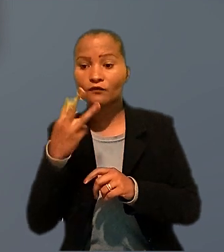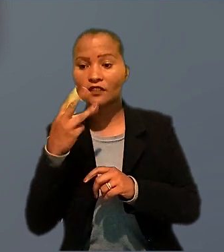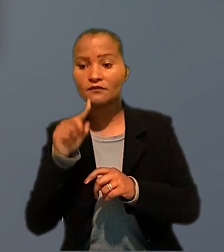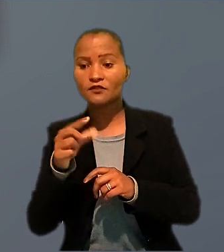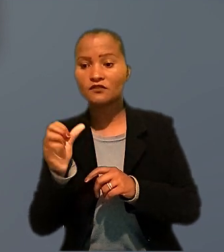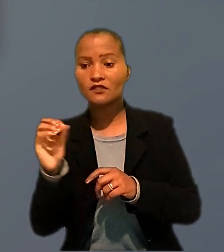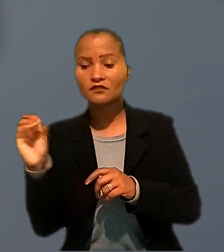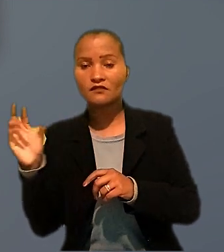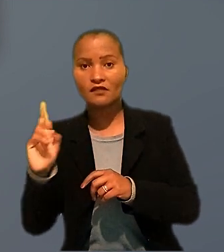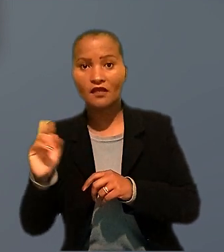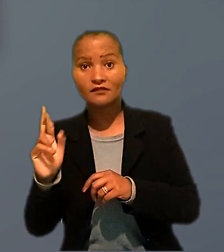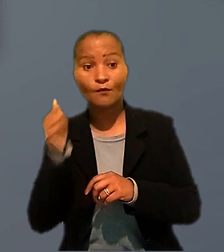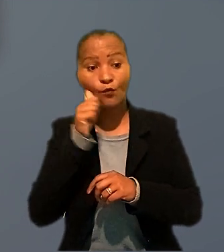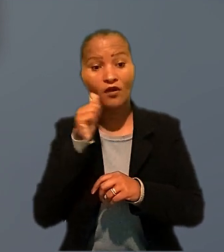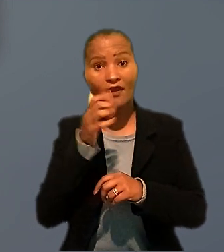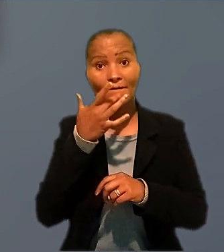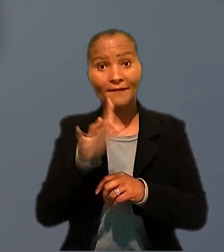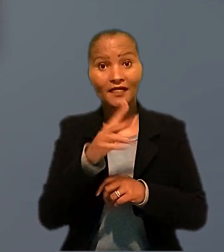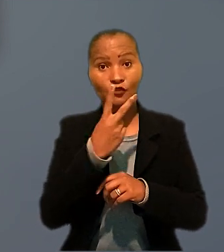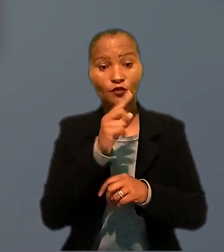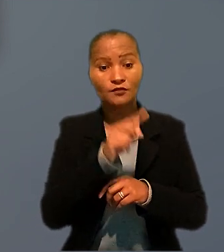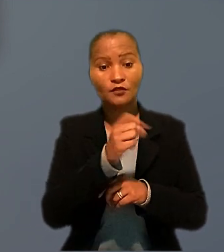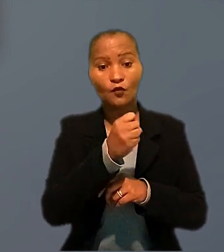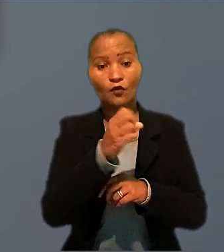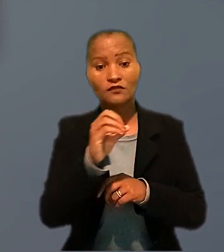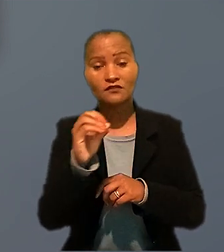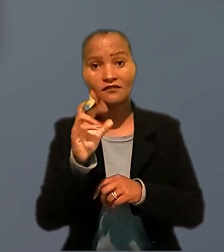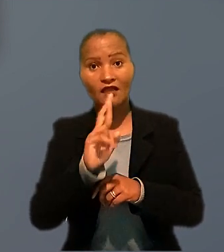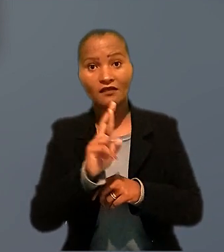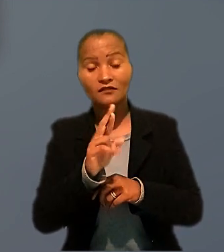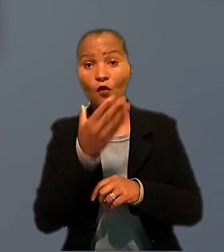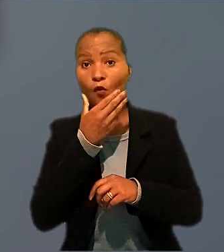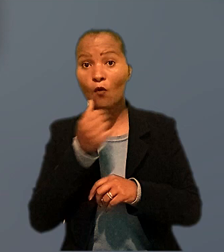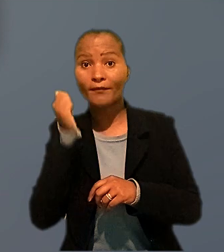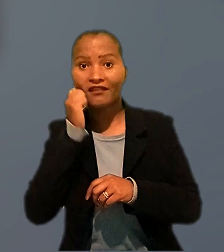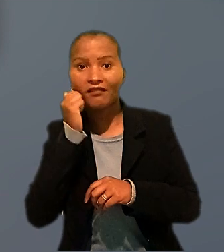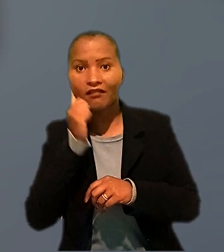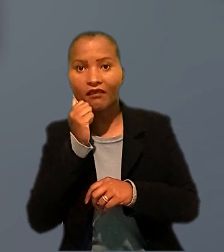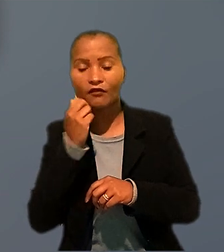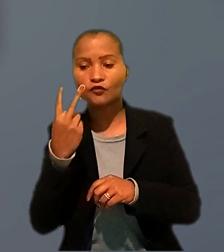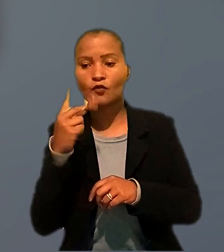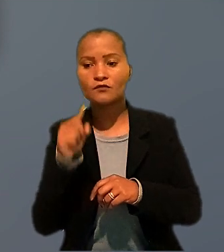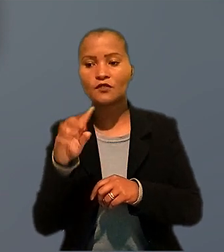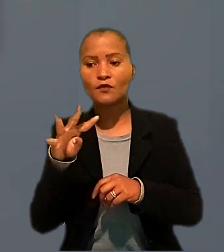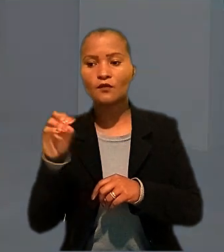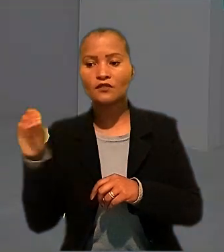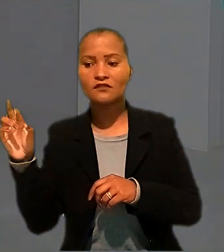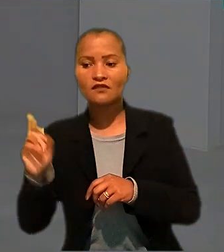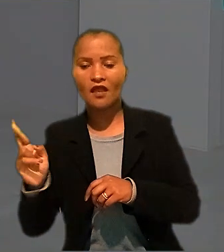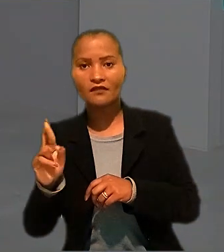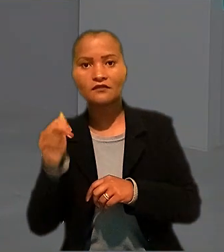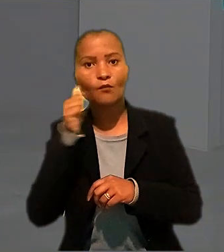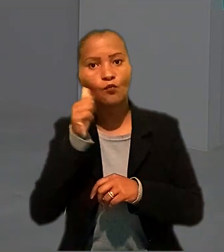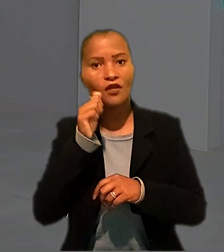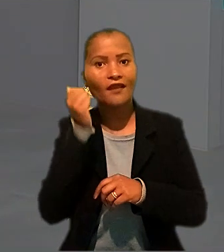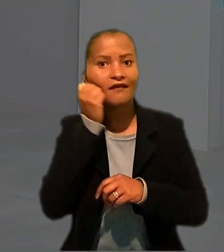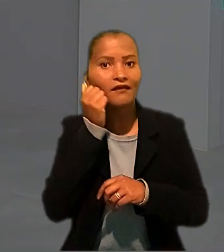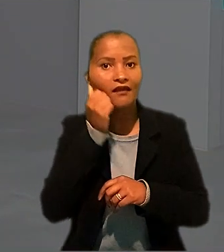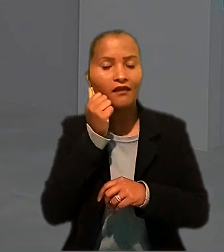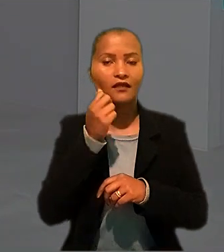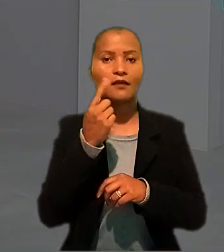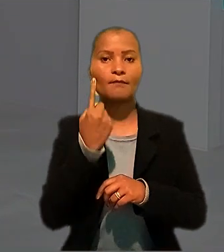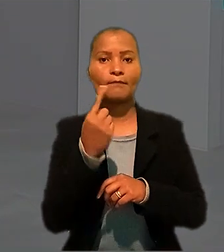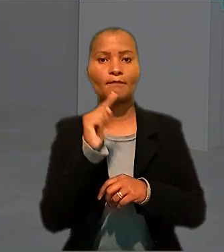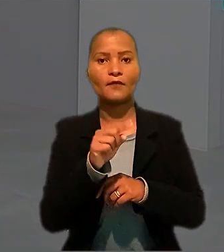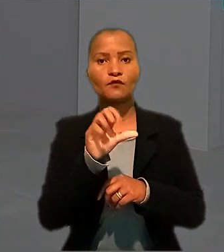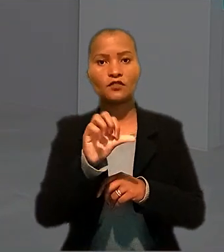de R$ 3.600. Já da mulher branca, de R$ 2.800. Do homem negro cai para R$ 2.400 e a da